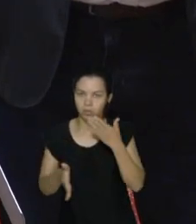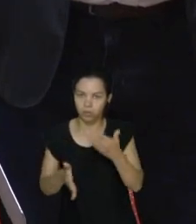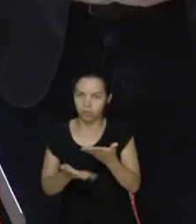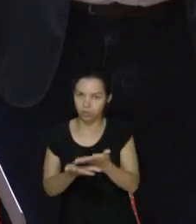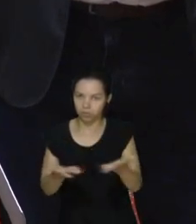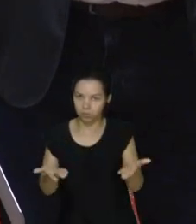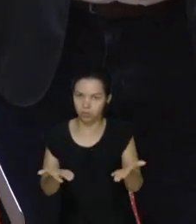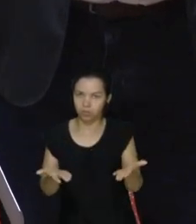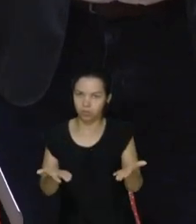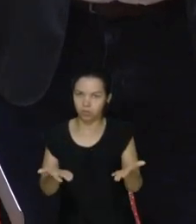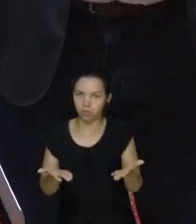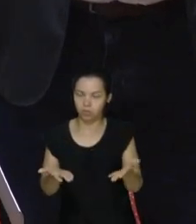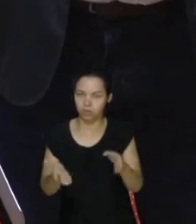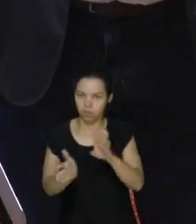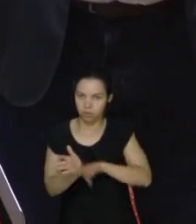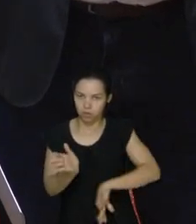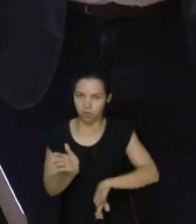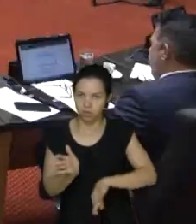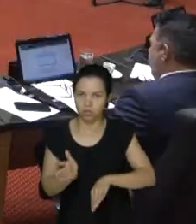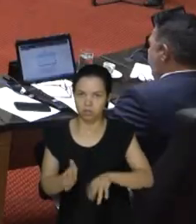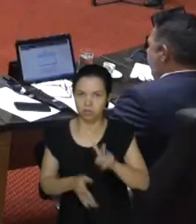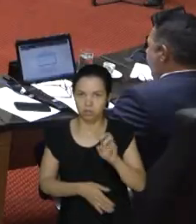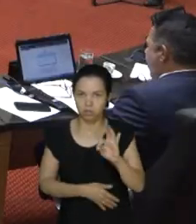deputados para a rejeição desse veto.